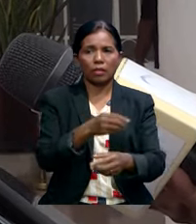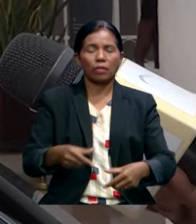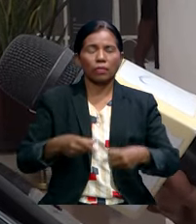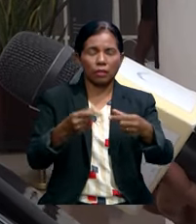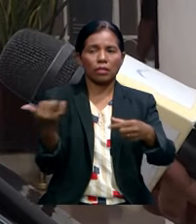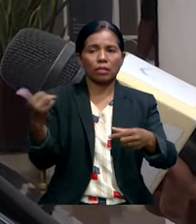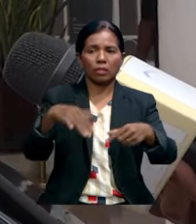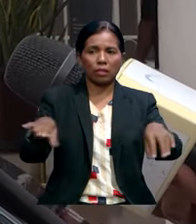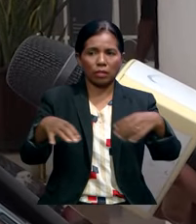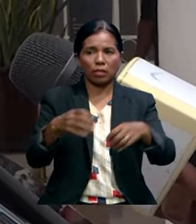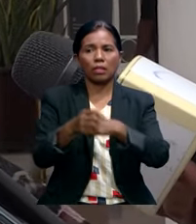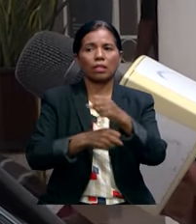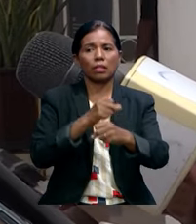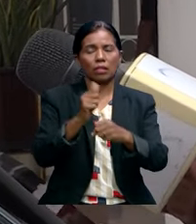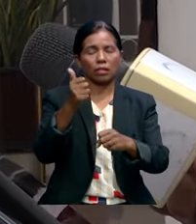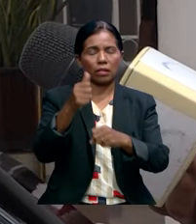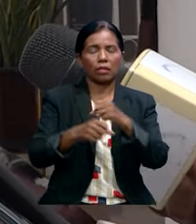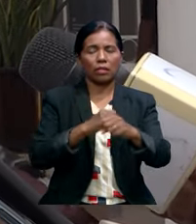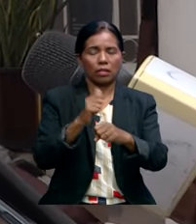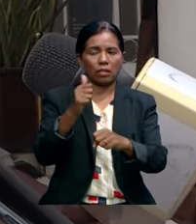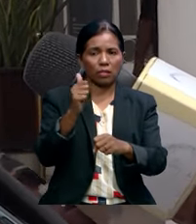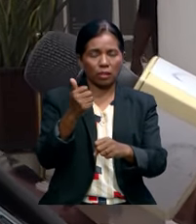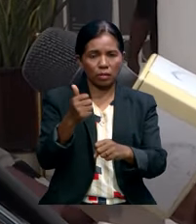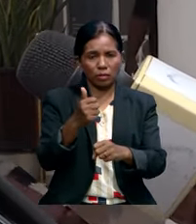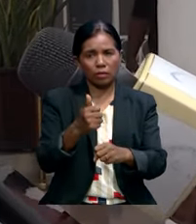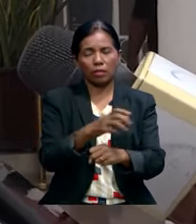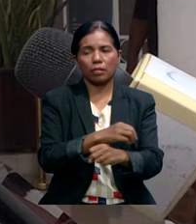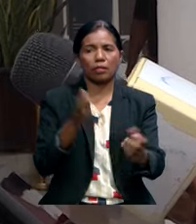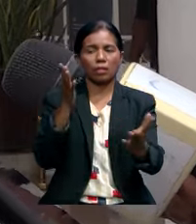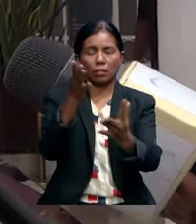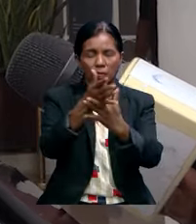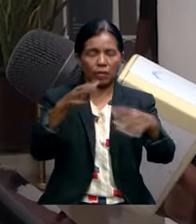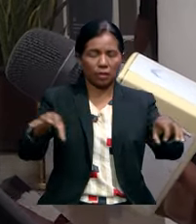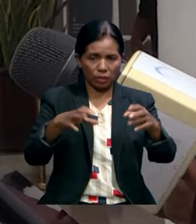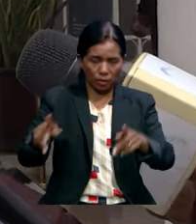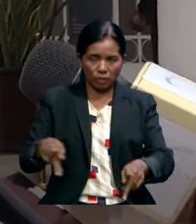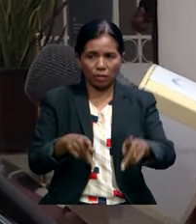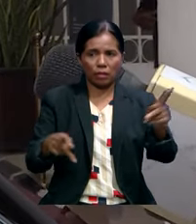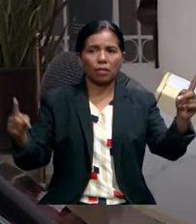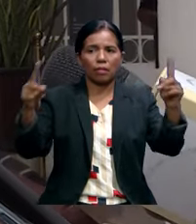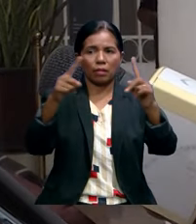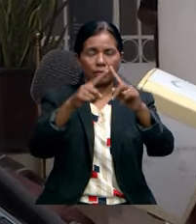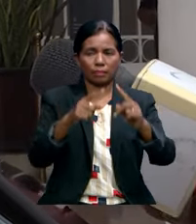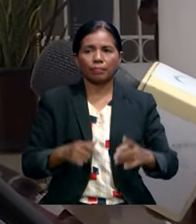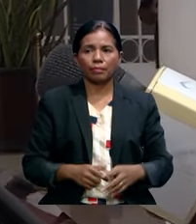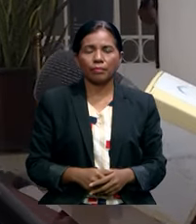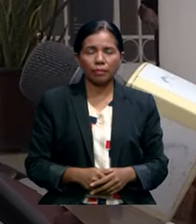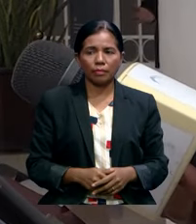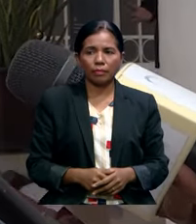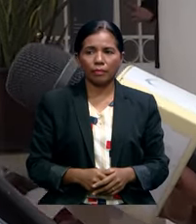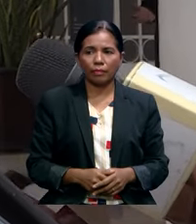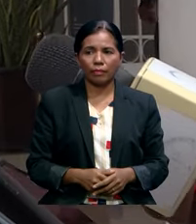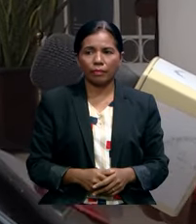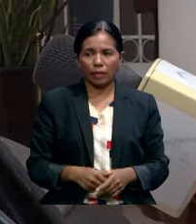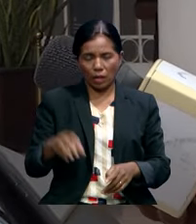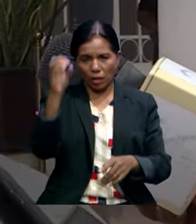serviço balutinan sanulu resim, mas lira utama ba agente funcionario publik, satang ba funcionario publik.